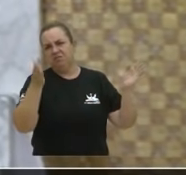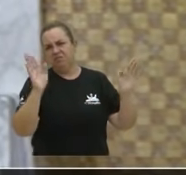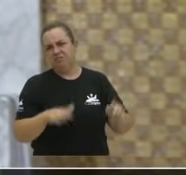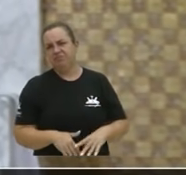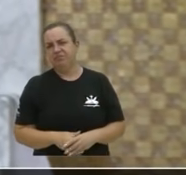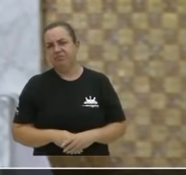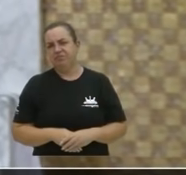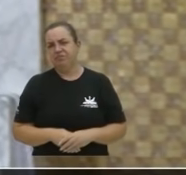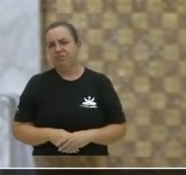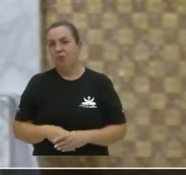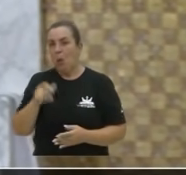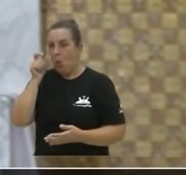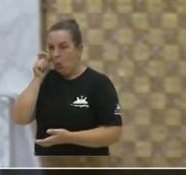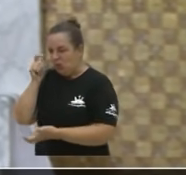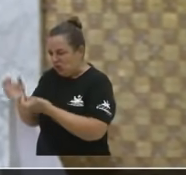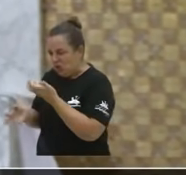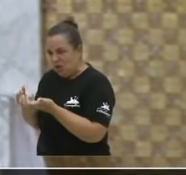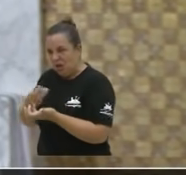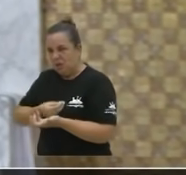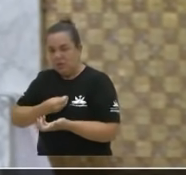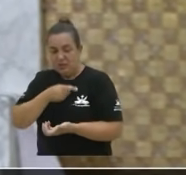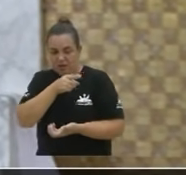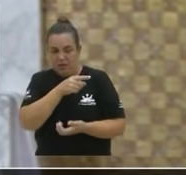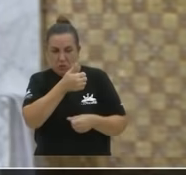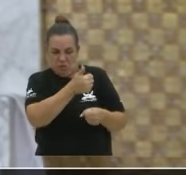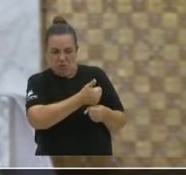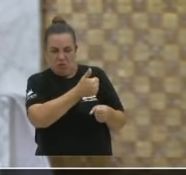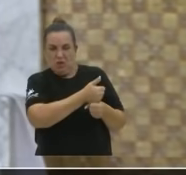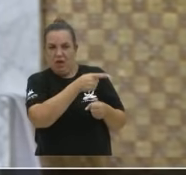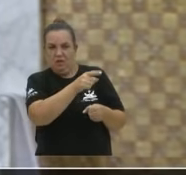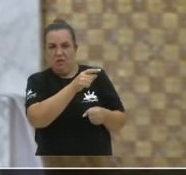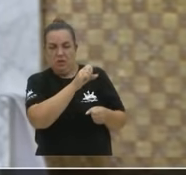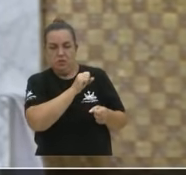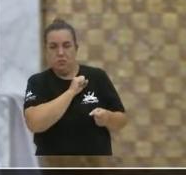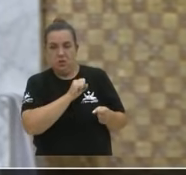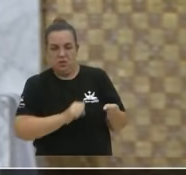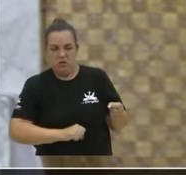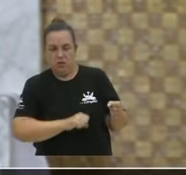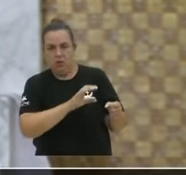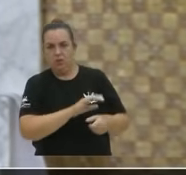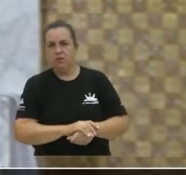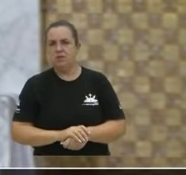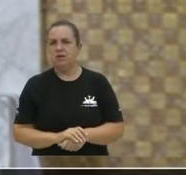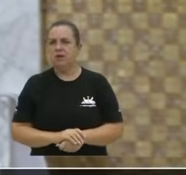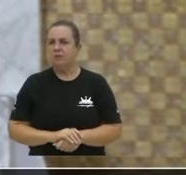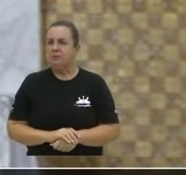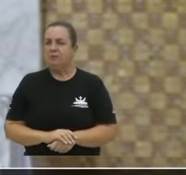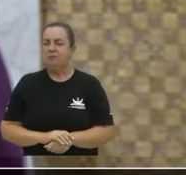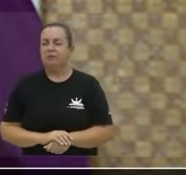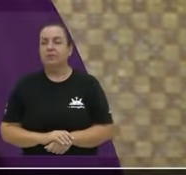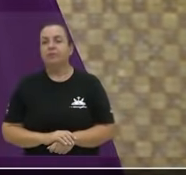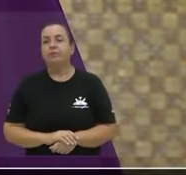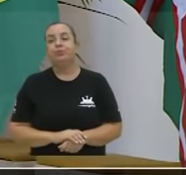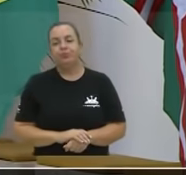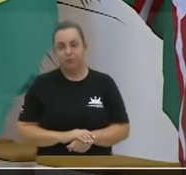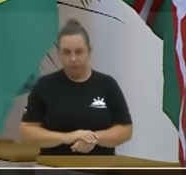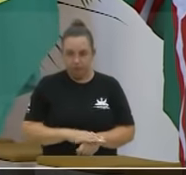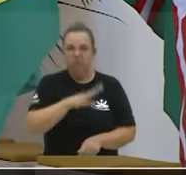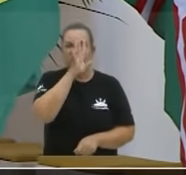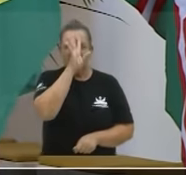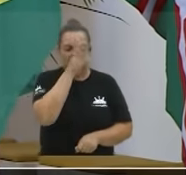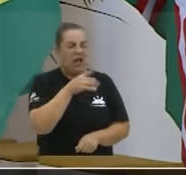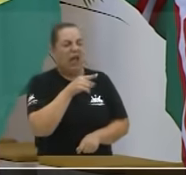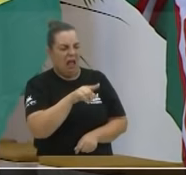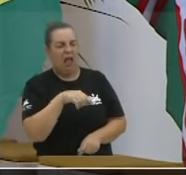O inimigo também se fez presente nos chefes. decidiram matar